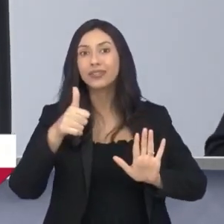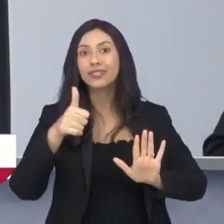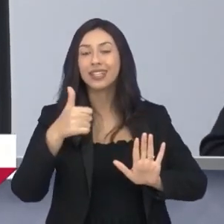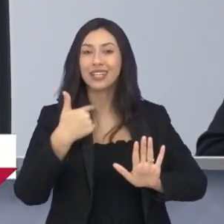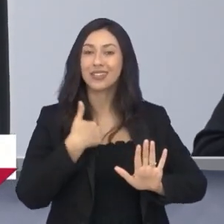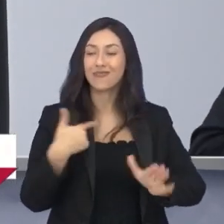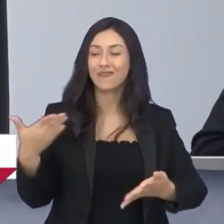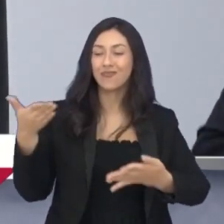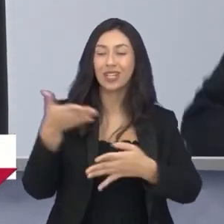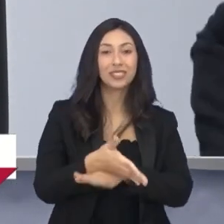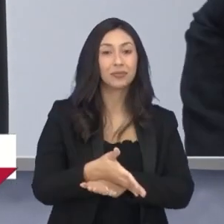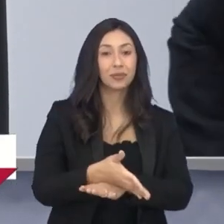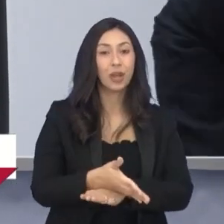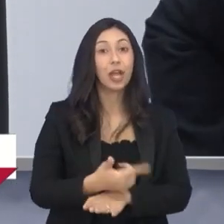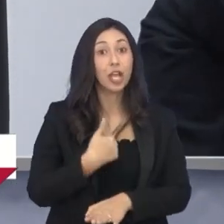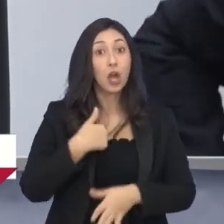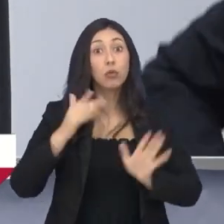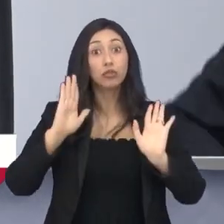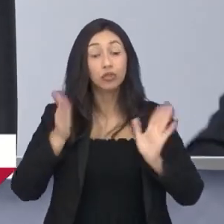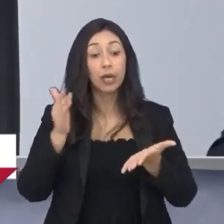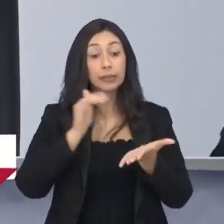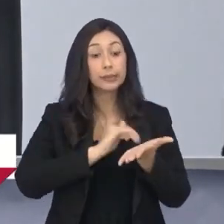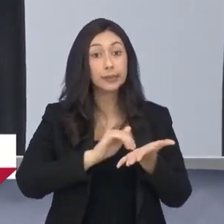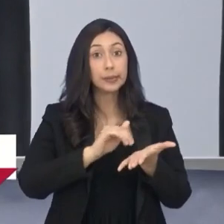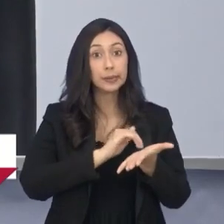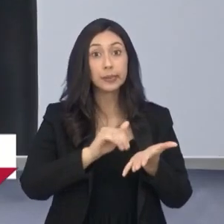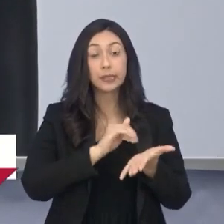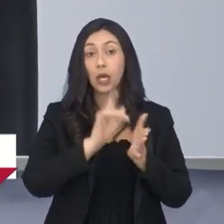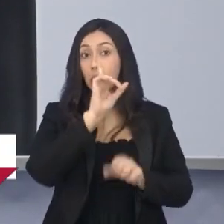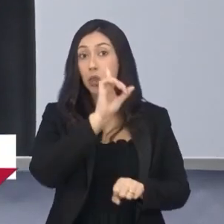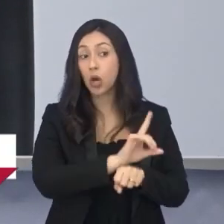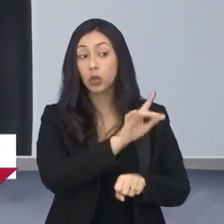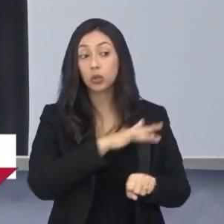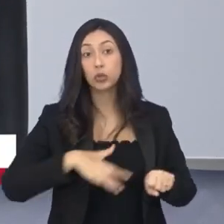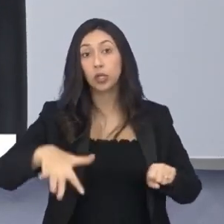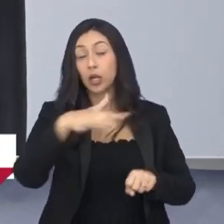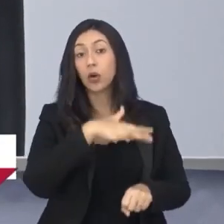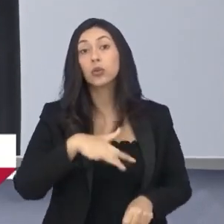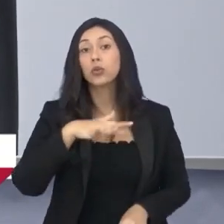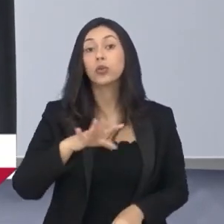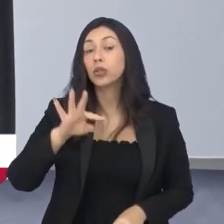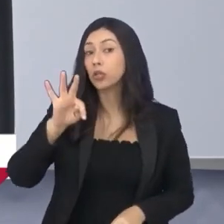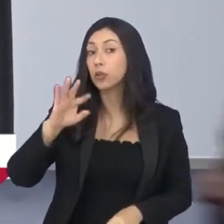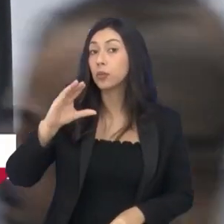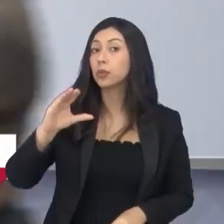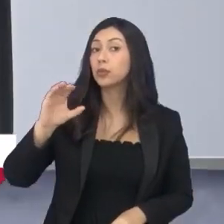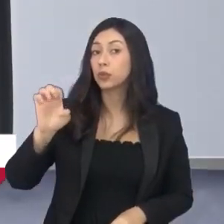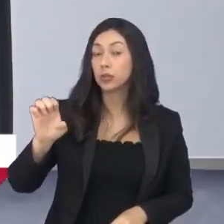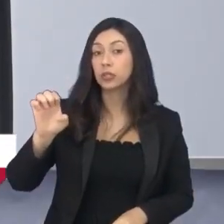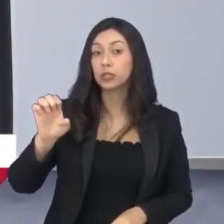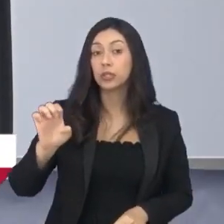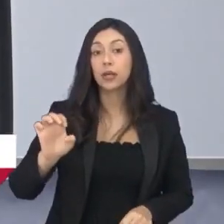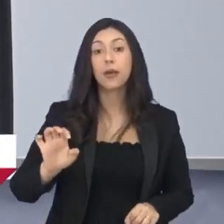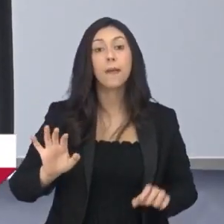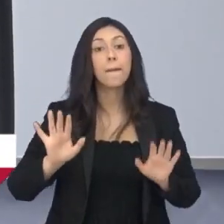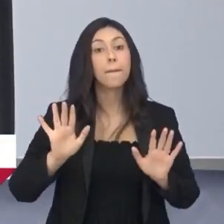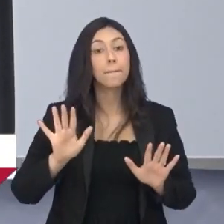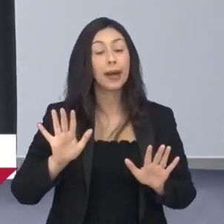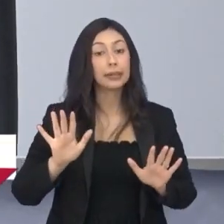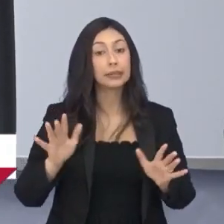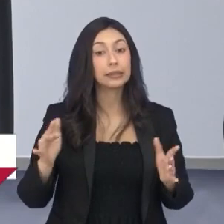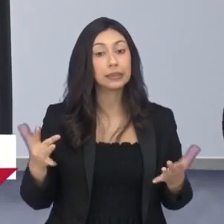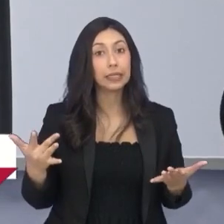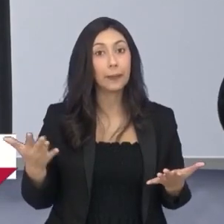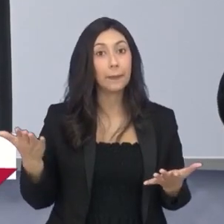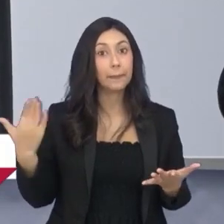participar na condição de secretário diretor-geral do Tribunal de Contas sucedendo um homem que é o costume dizer que ficou maior que a